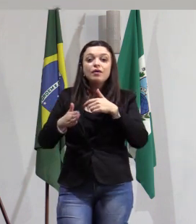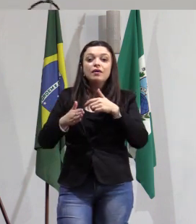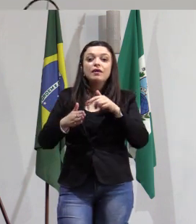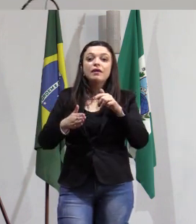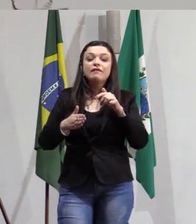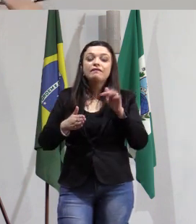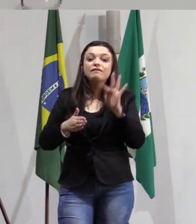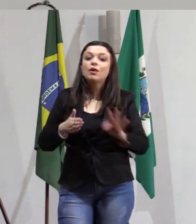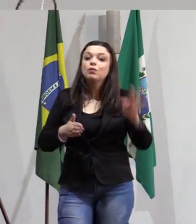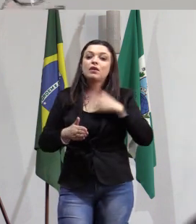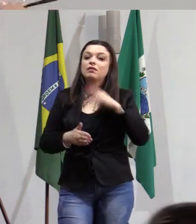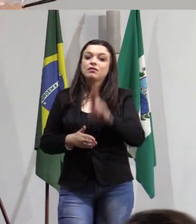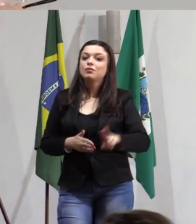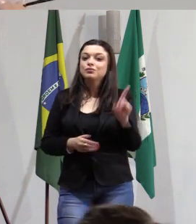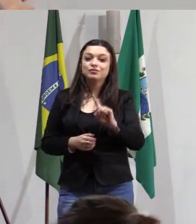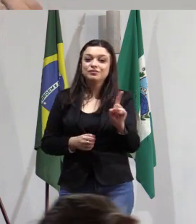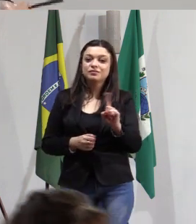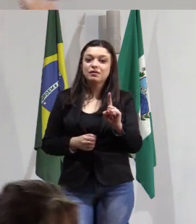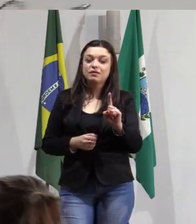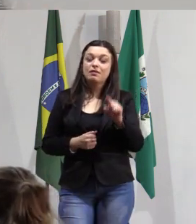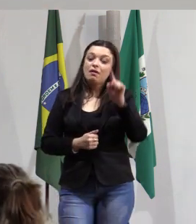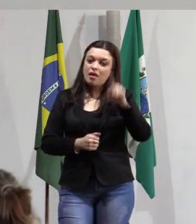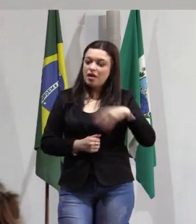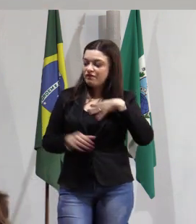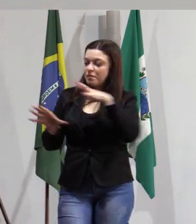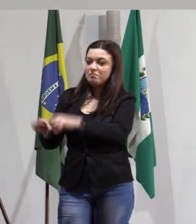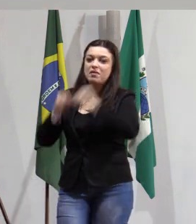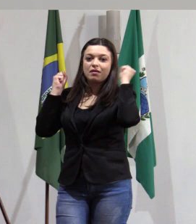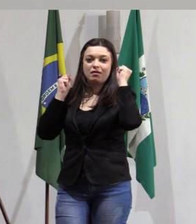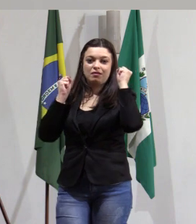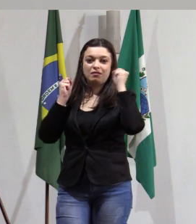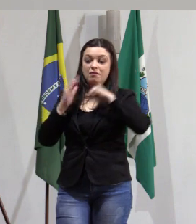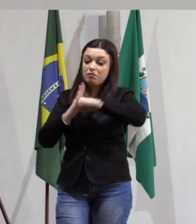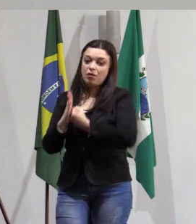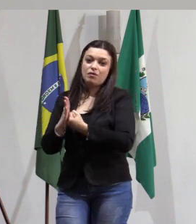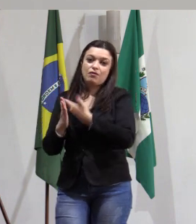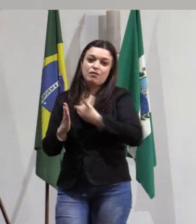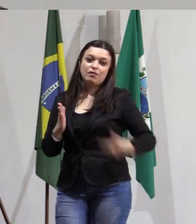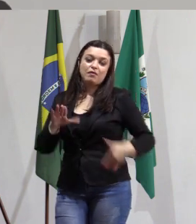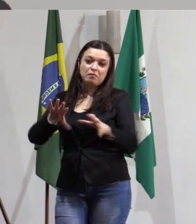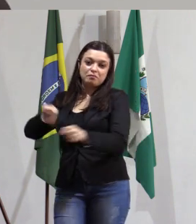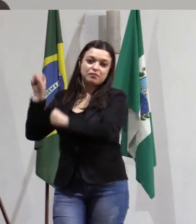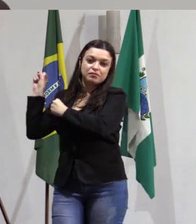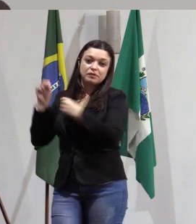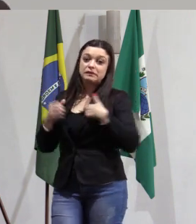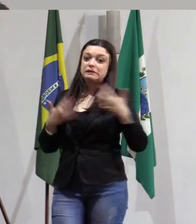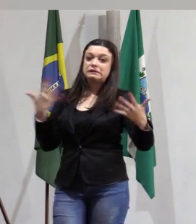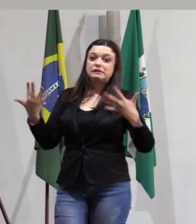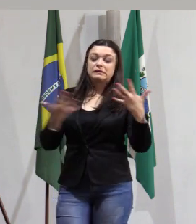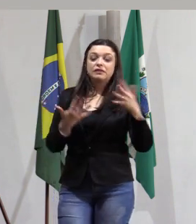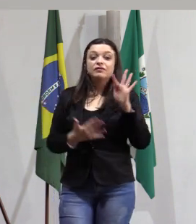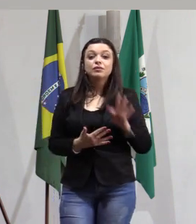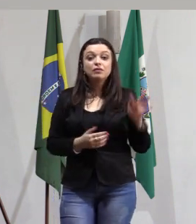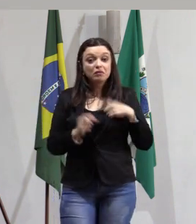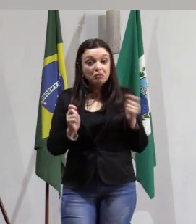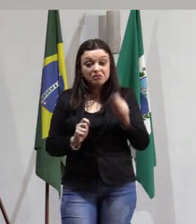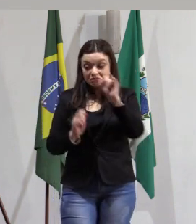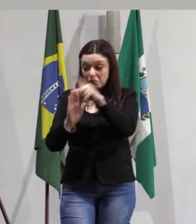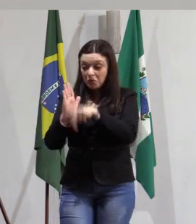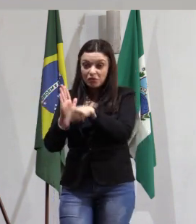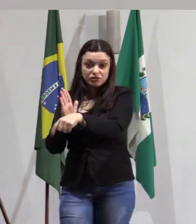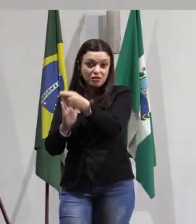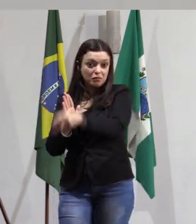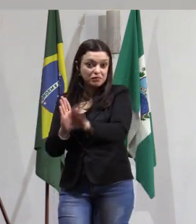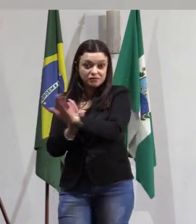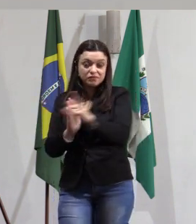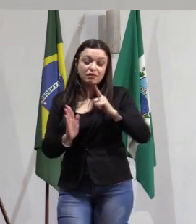facilitar o uso dos recursos próprios, que deem as condições para que a gente possa gastar os